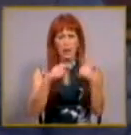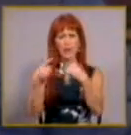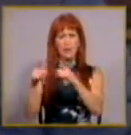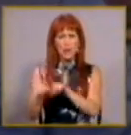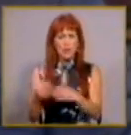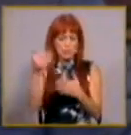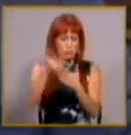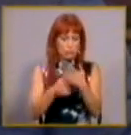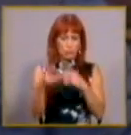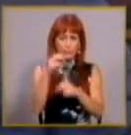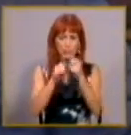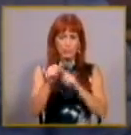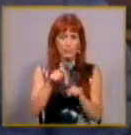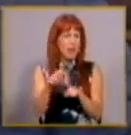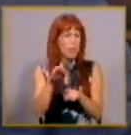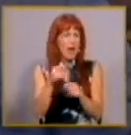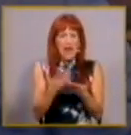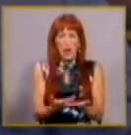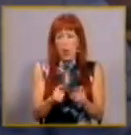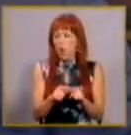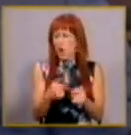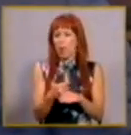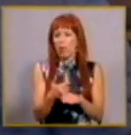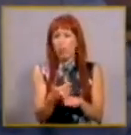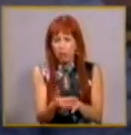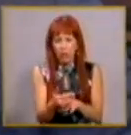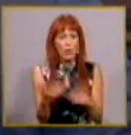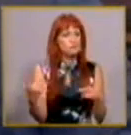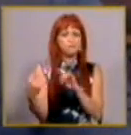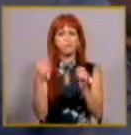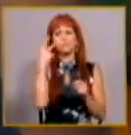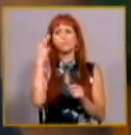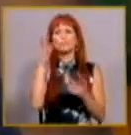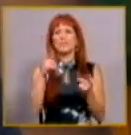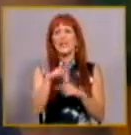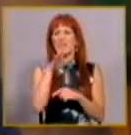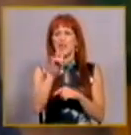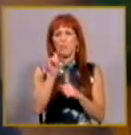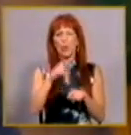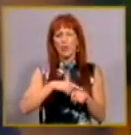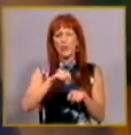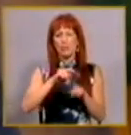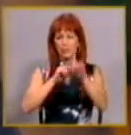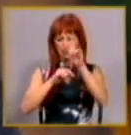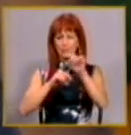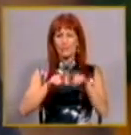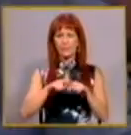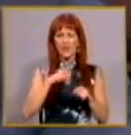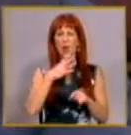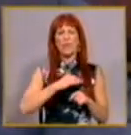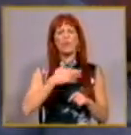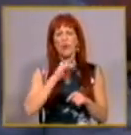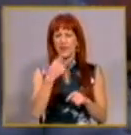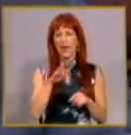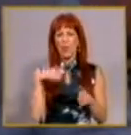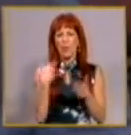conheço a moção do Partido Socialista, não sei se é para agora, não sei se é retardador, quando é que vai ser discutida, veremos. Portanto, isso diz bem do timing e da convicção do Partido